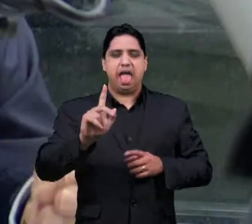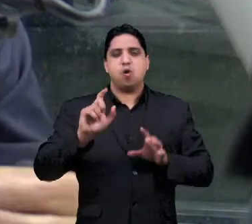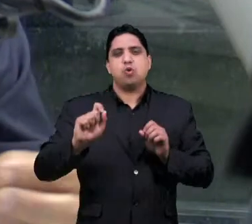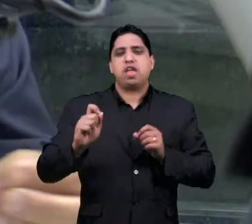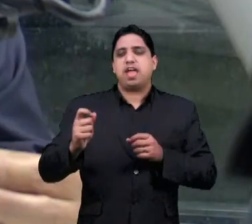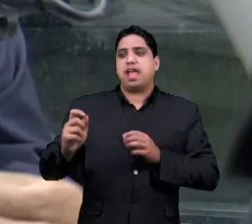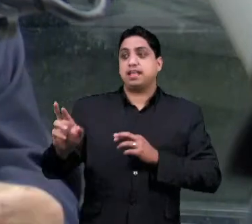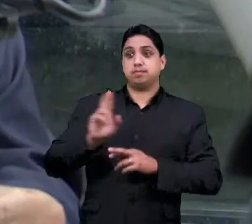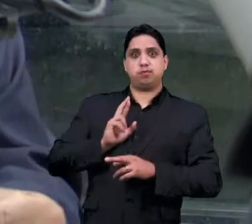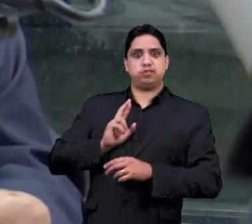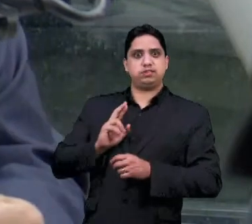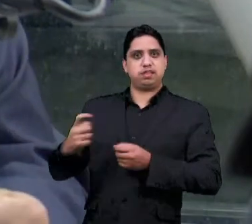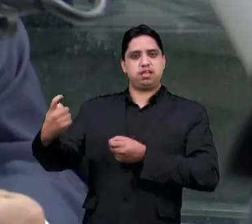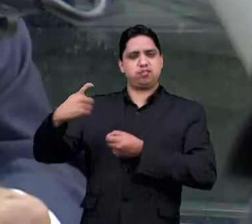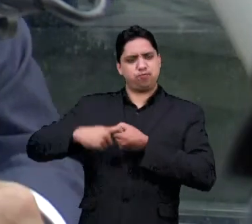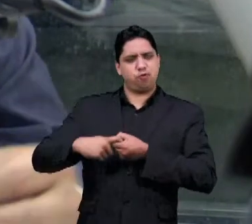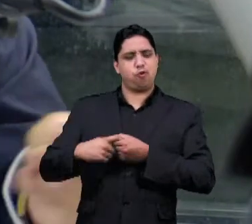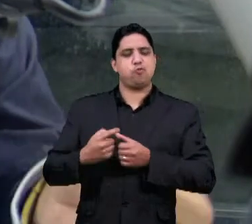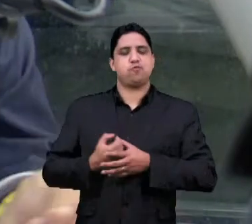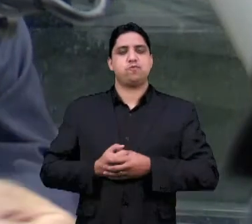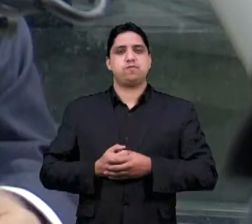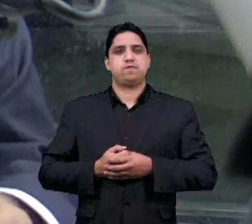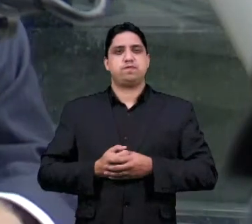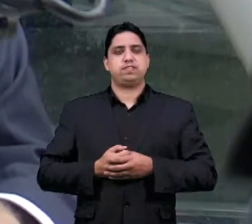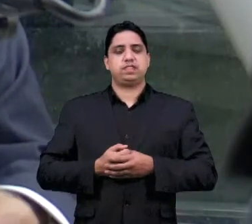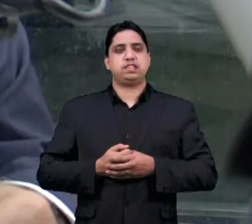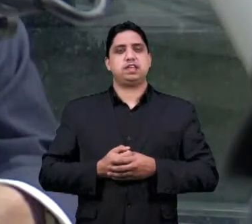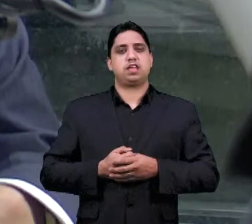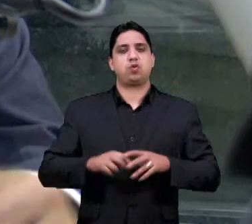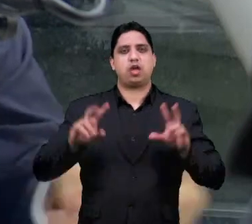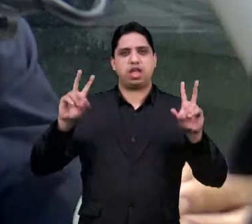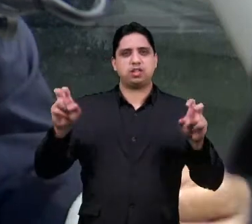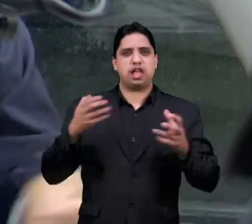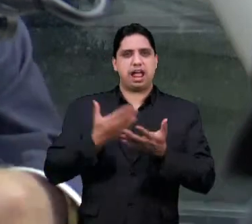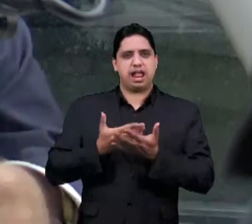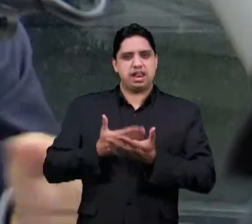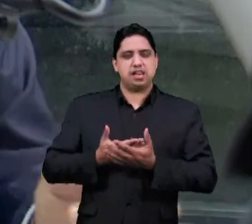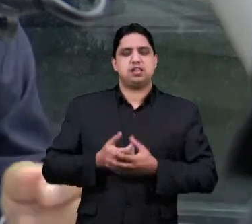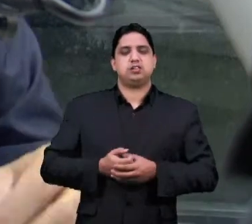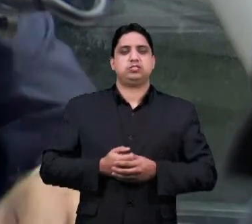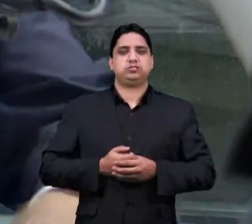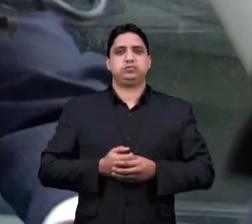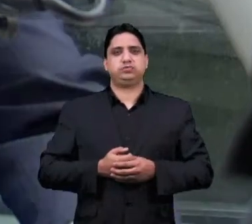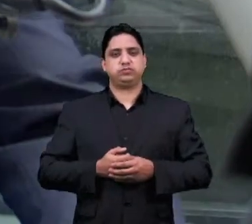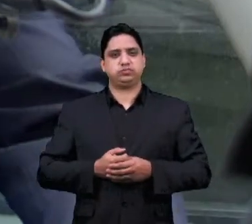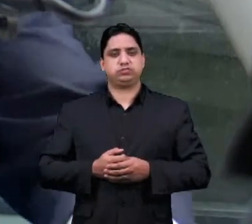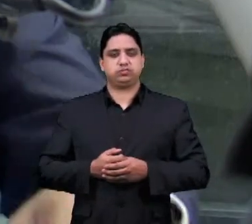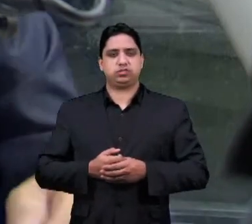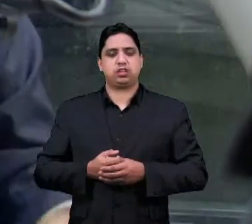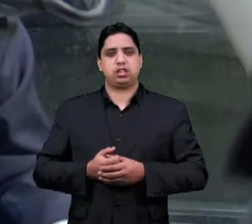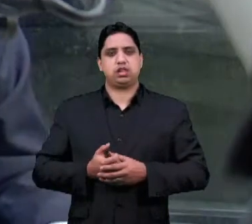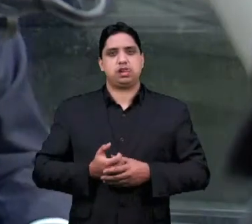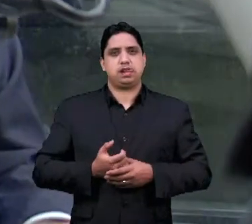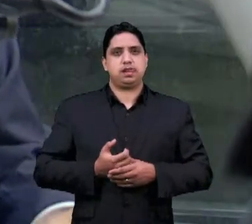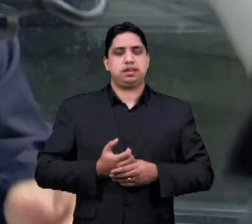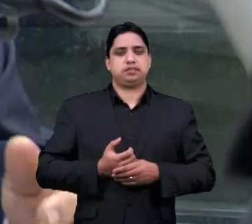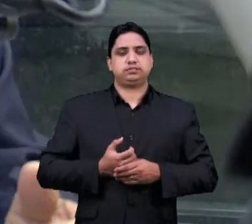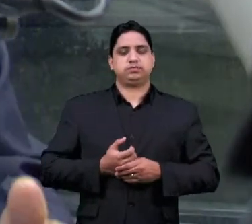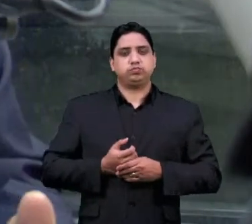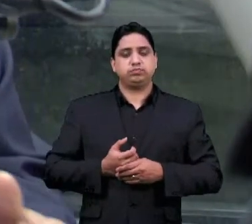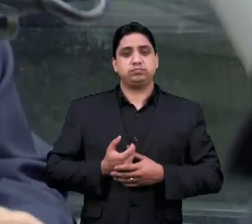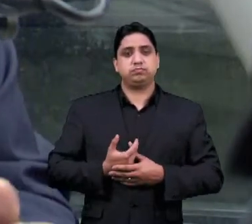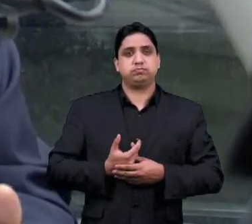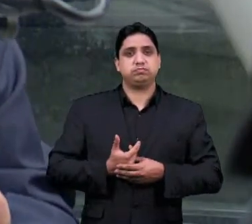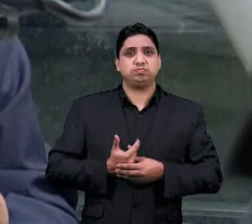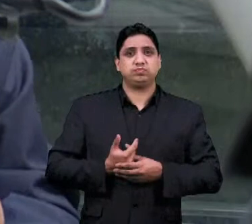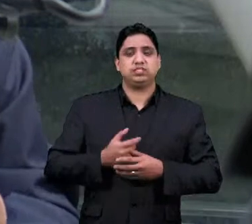daquilo que é aquela disciplina do hormonal, né? Na parte endocrinológica, fala o